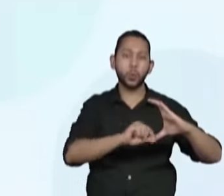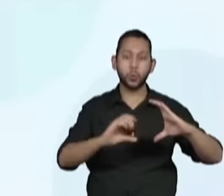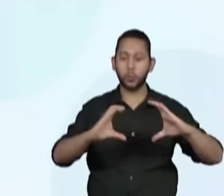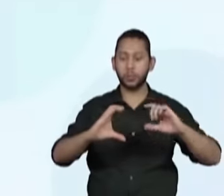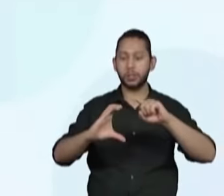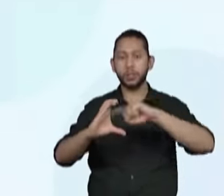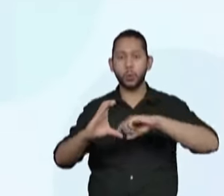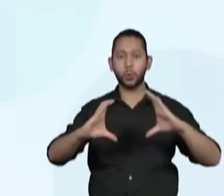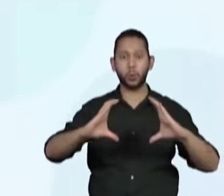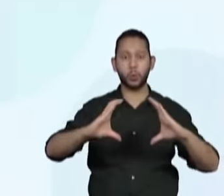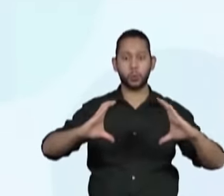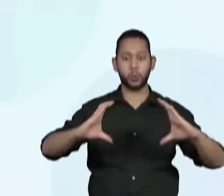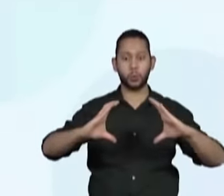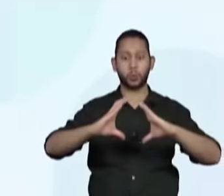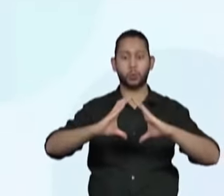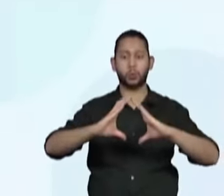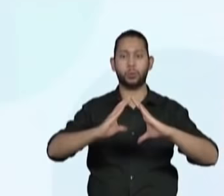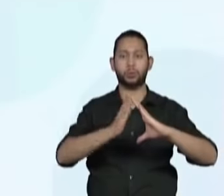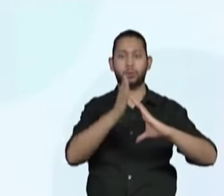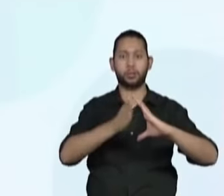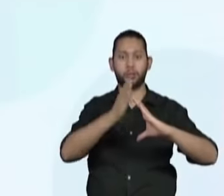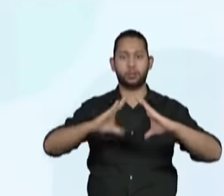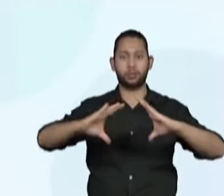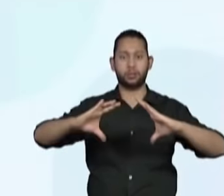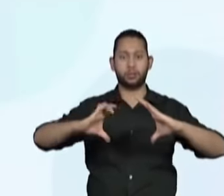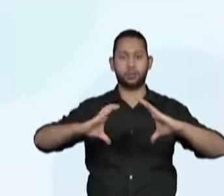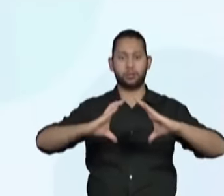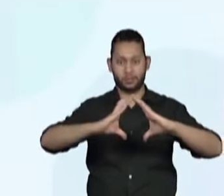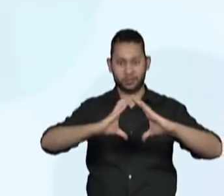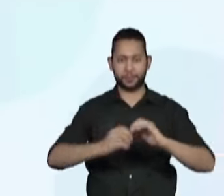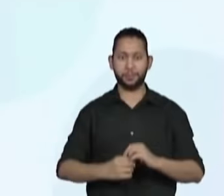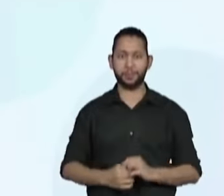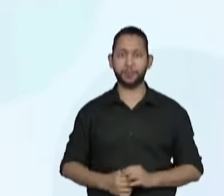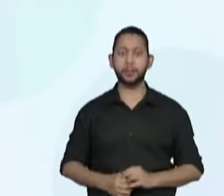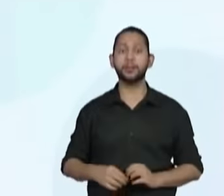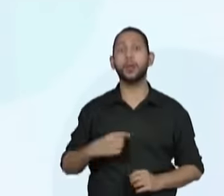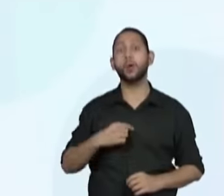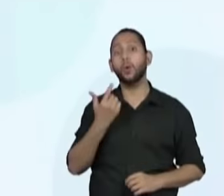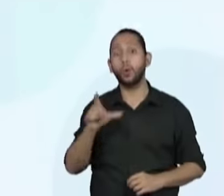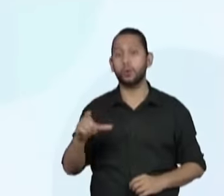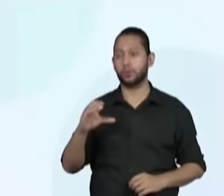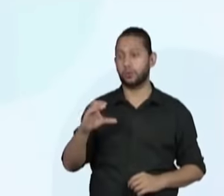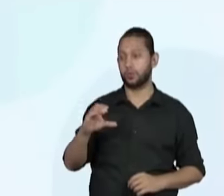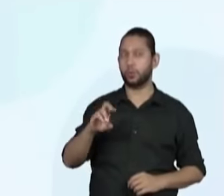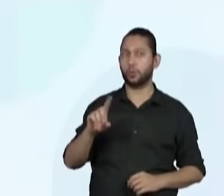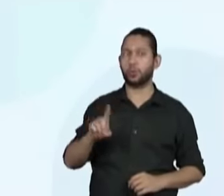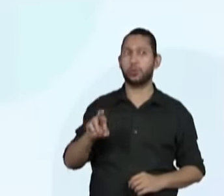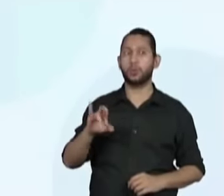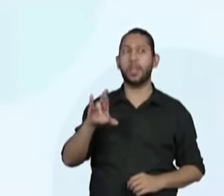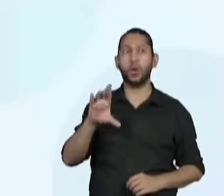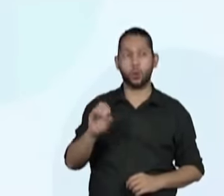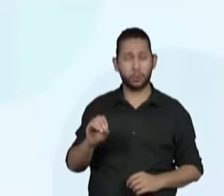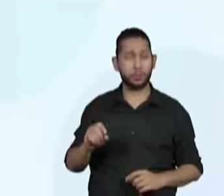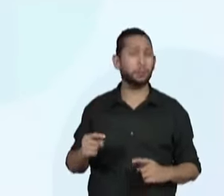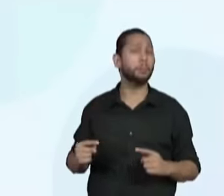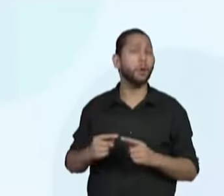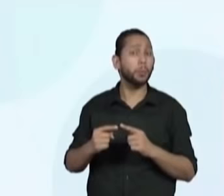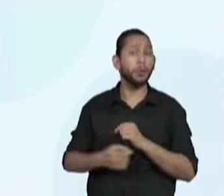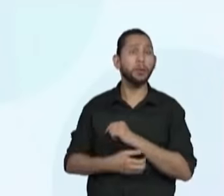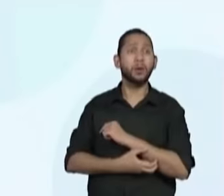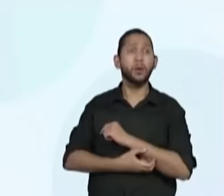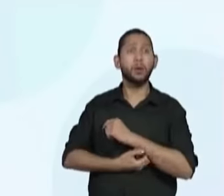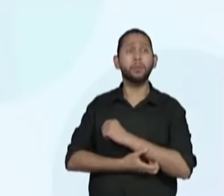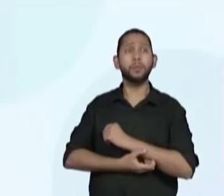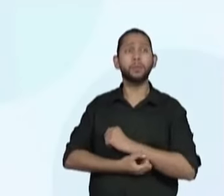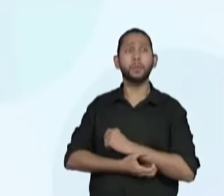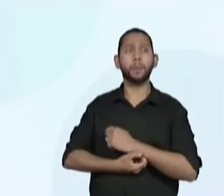ou semicurvas, tá? OK? Nós temos também o cruzeiro, que ele é adotado em igrejas. Geralmente esse arco de